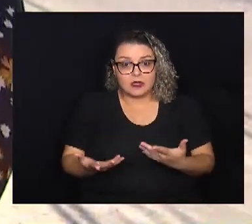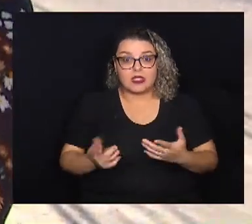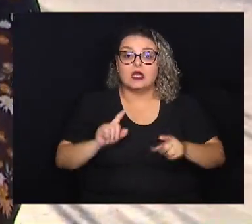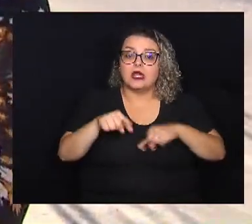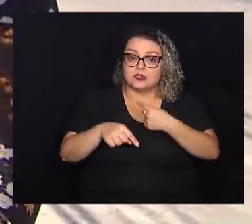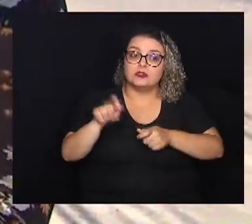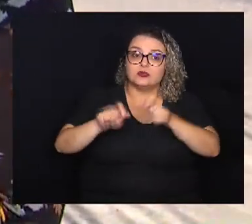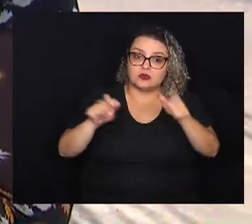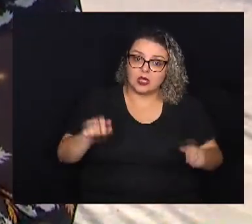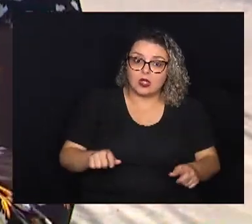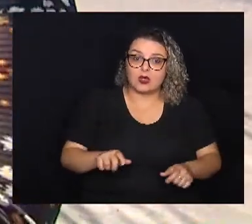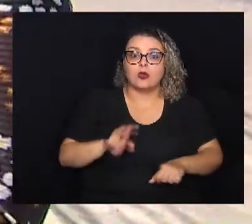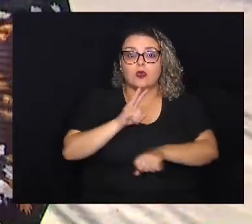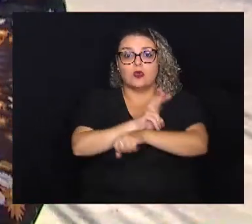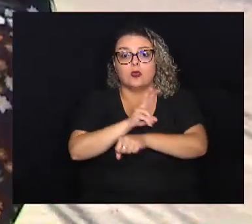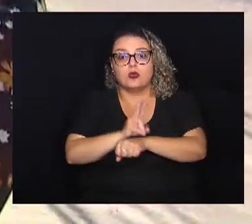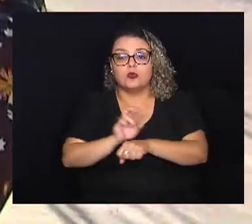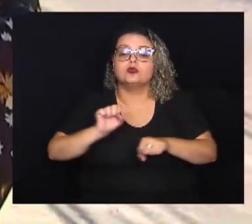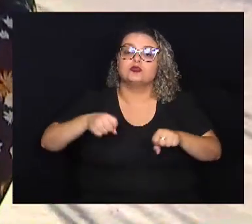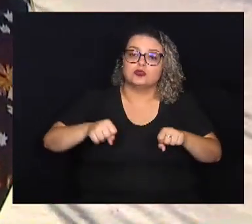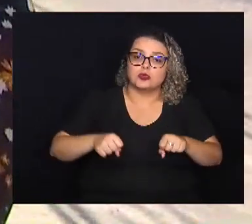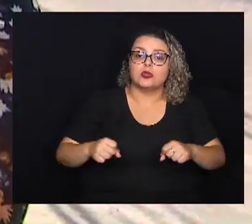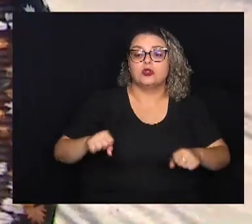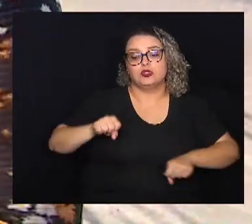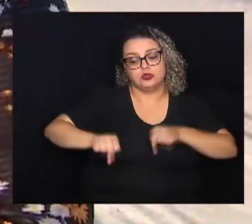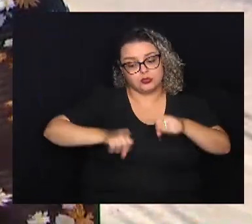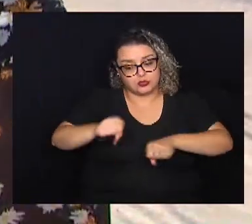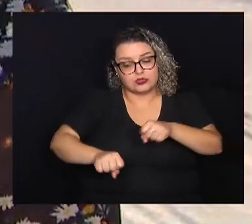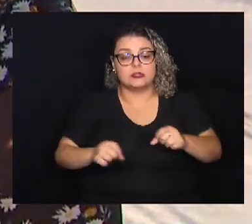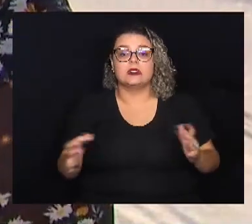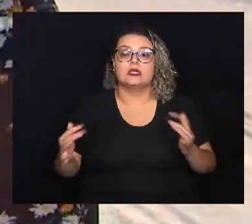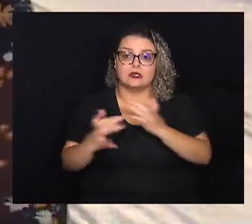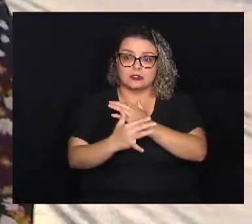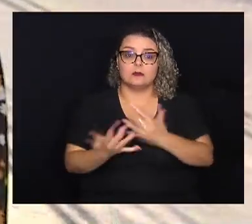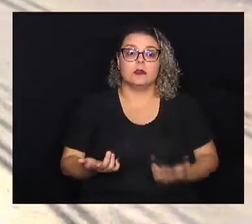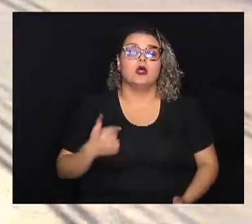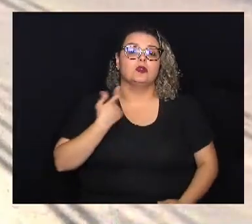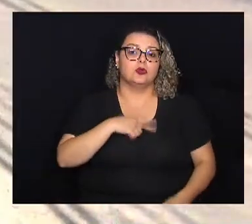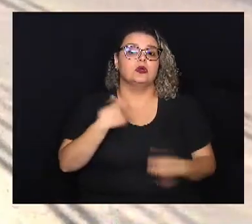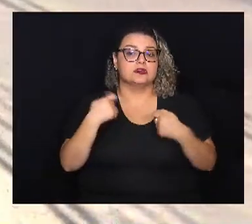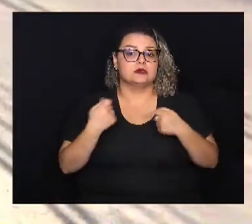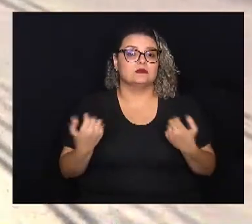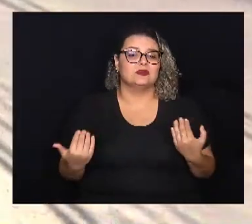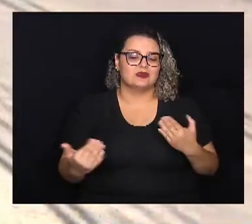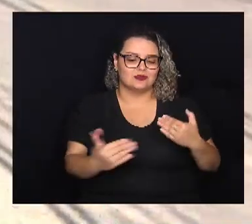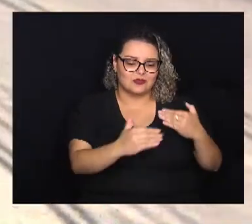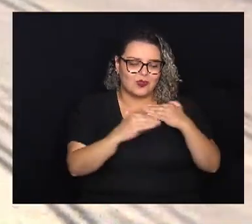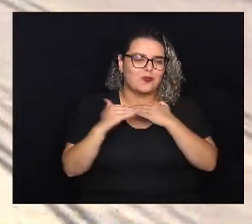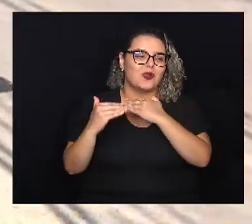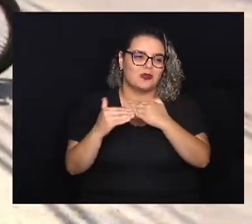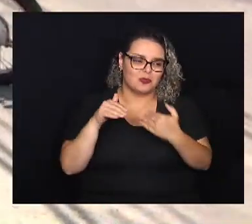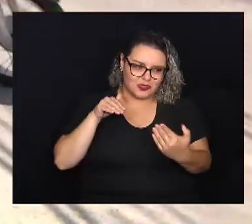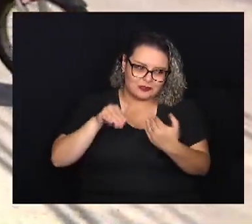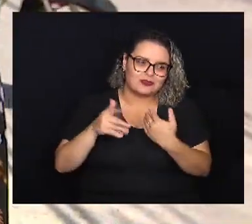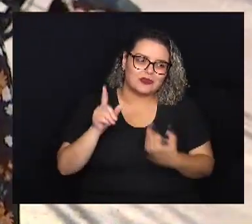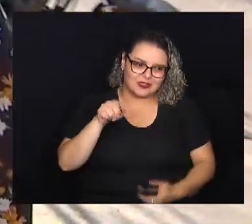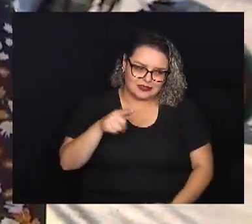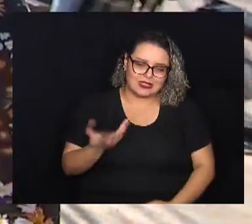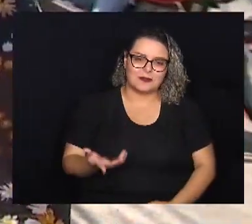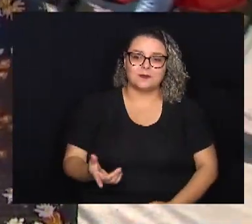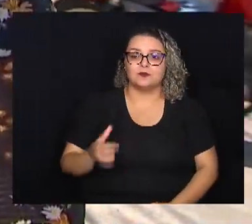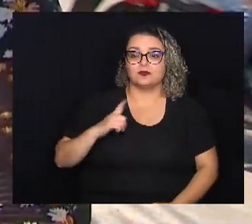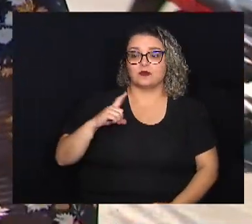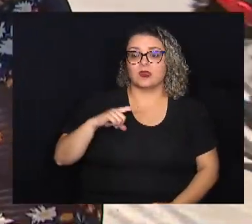no trânsito precisam cuidar dos motociclistas, dos ciclistas e dos pedestres. Na verdade, a gente precisa ter uma harmonia no trânsito, né? Nós temos aqui, ó,